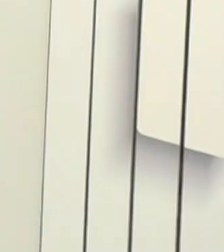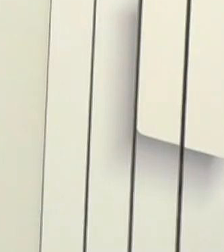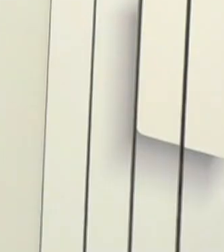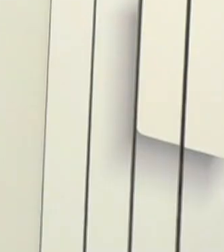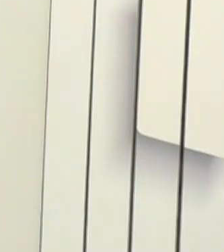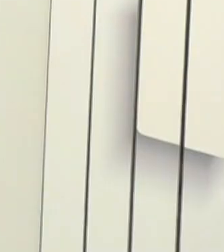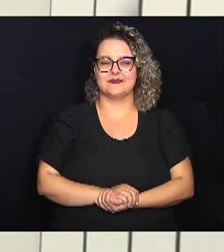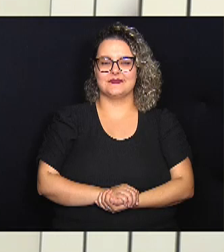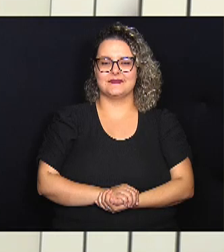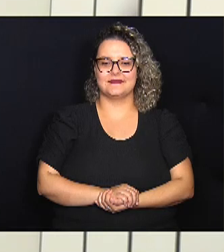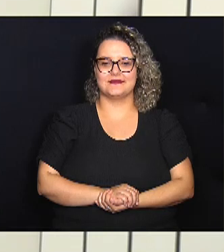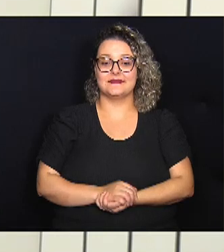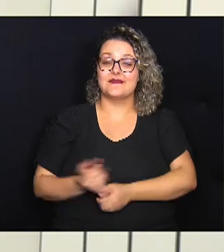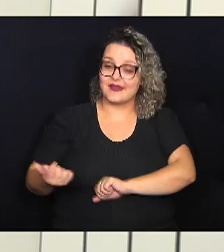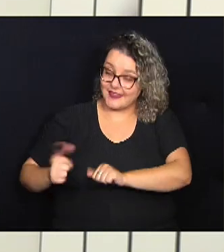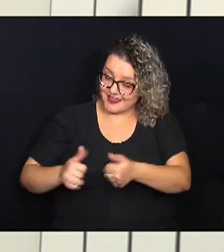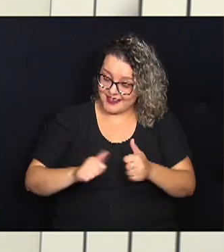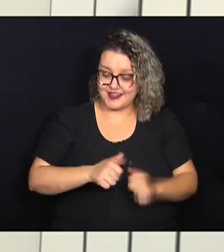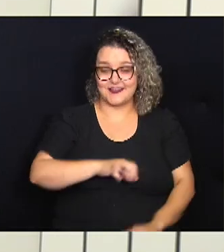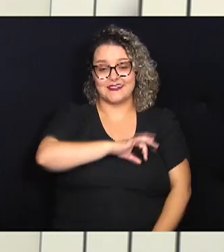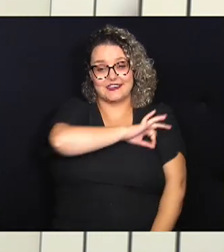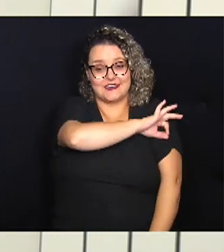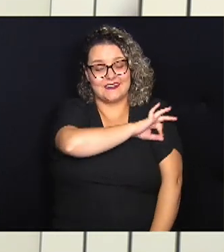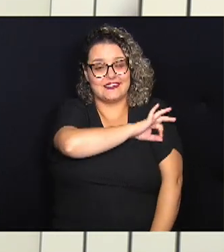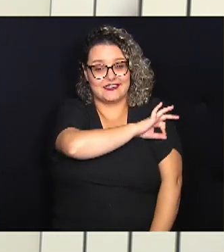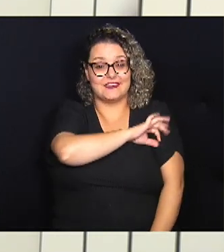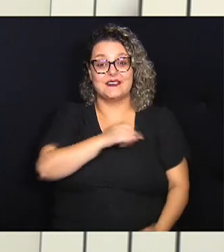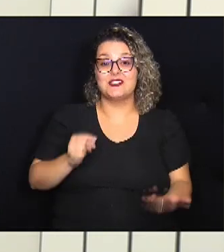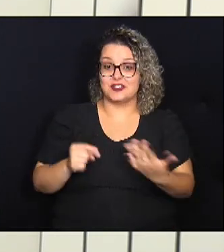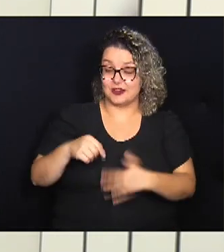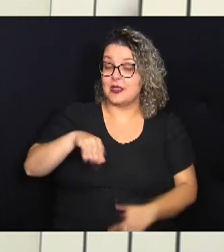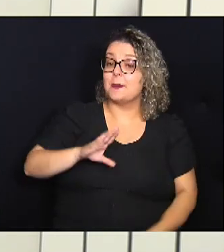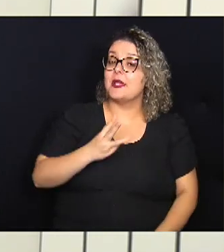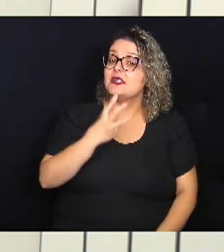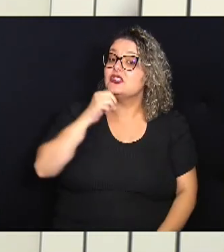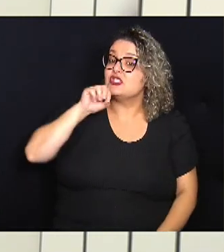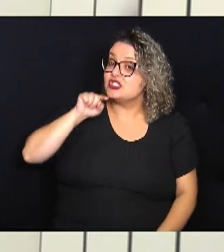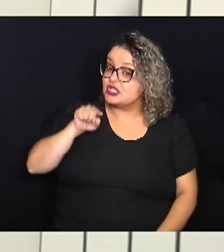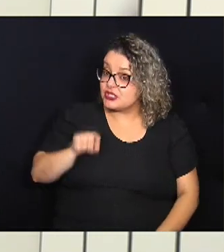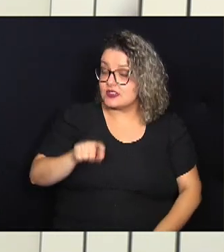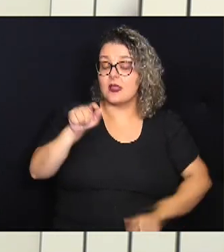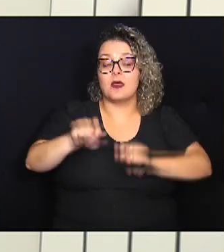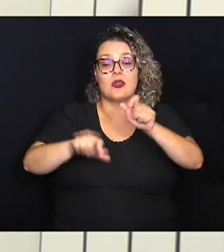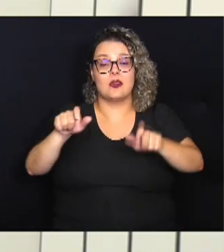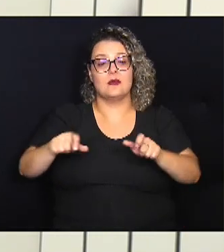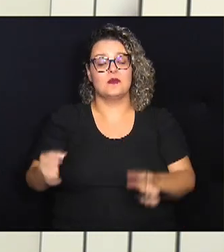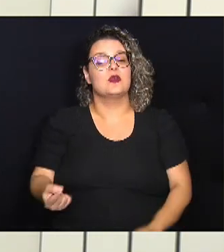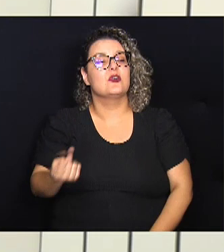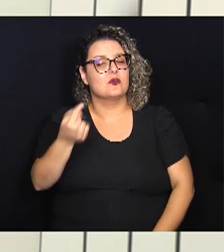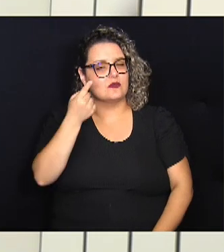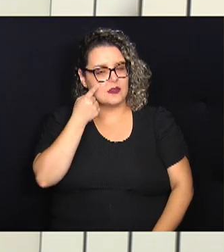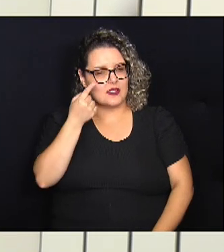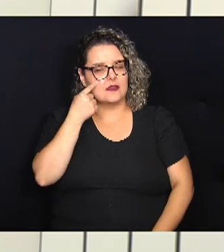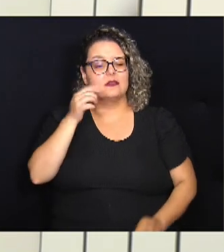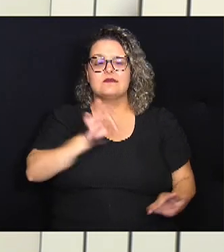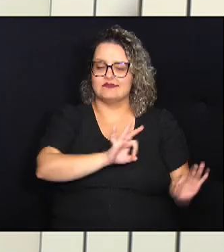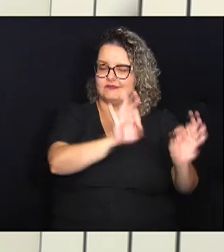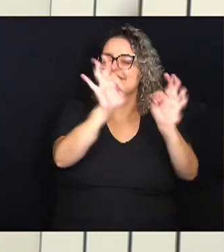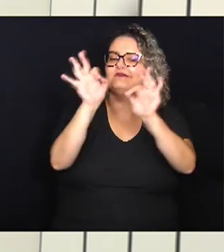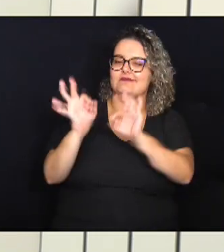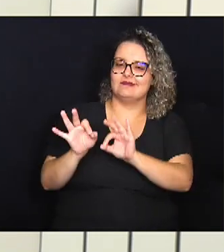E um balanço da Prefeitura Municipal de Campinas aponta que mais de 30.000 pessoas assistiram ao desfile